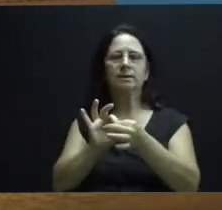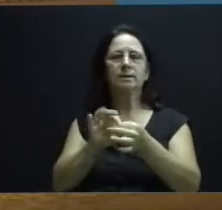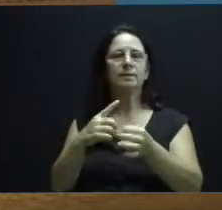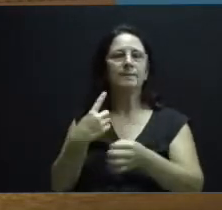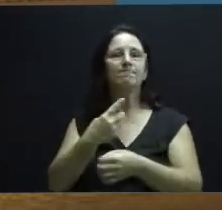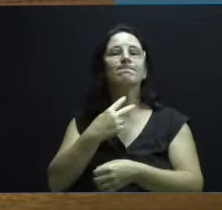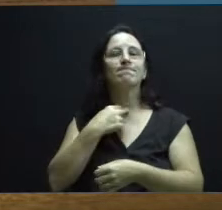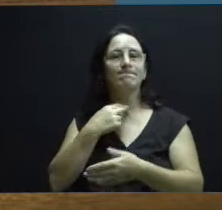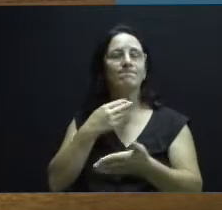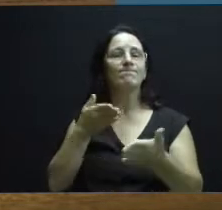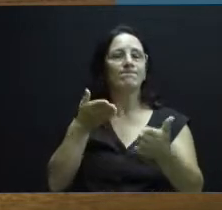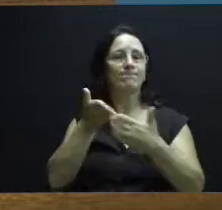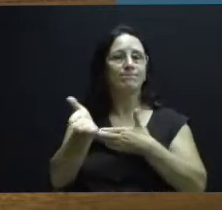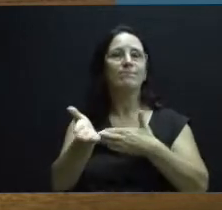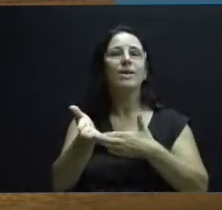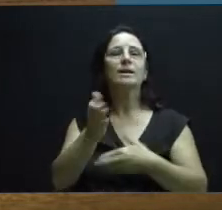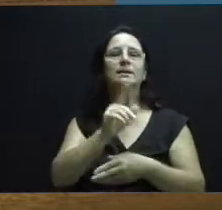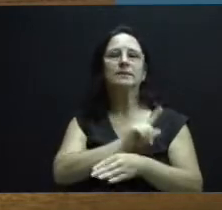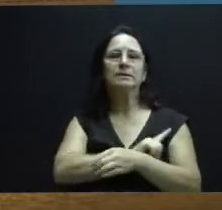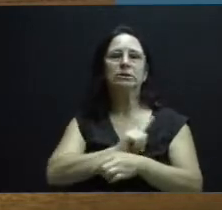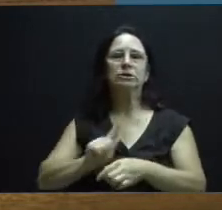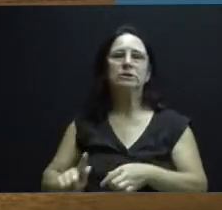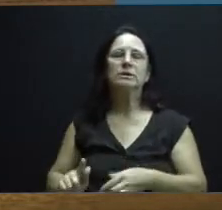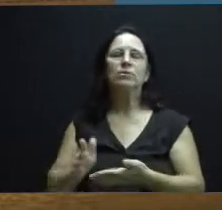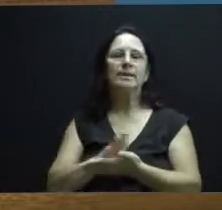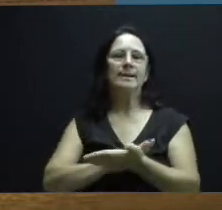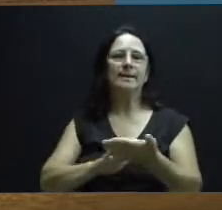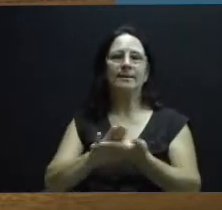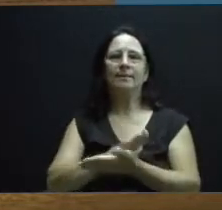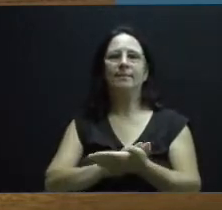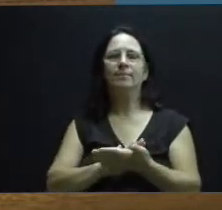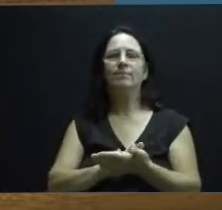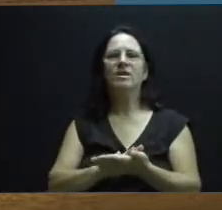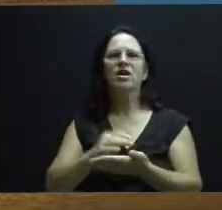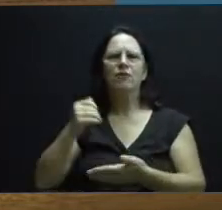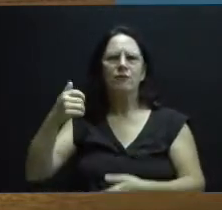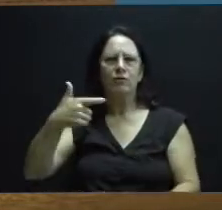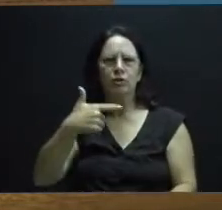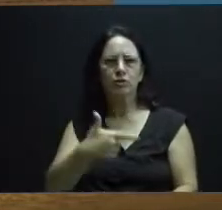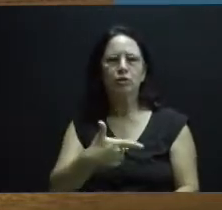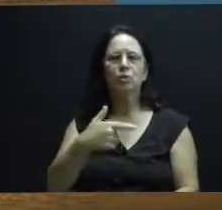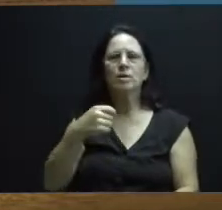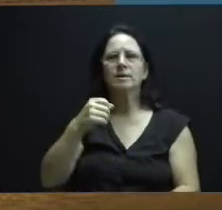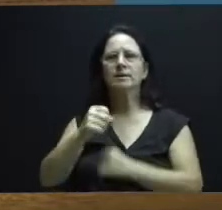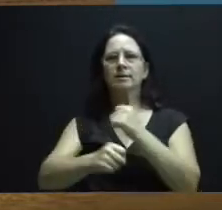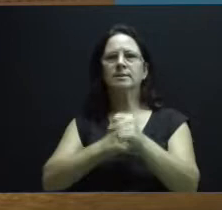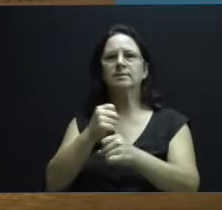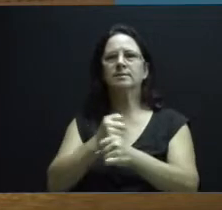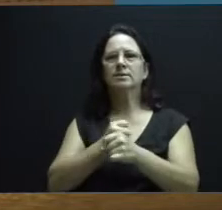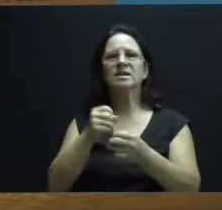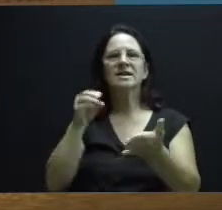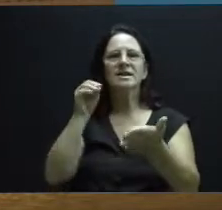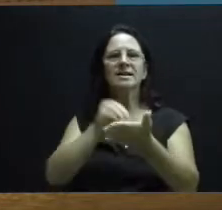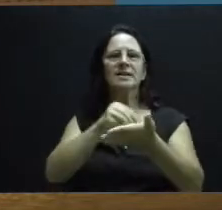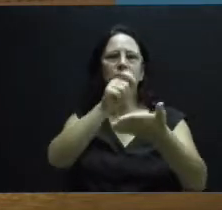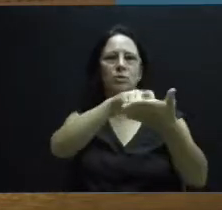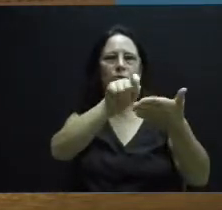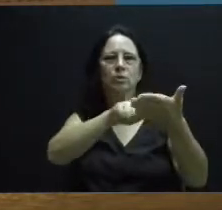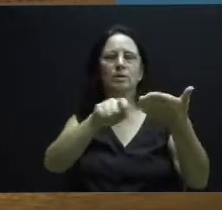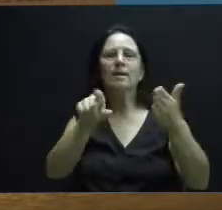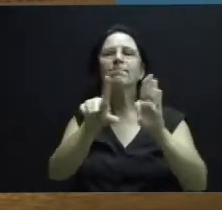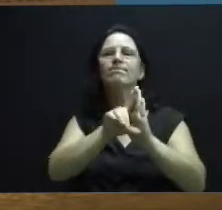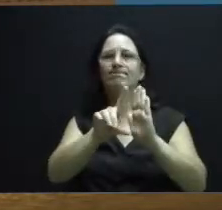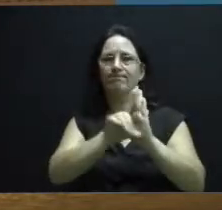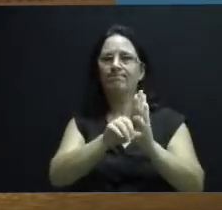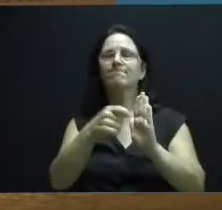isso vai se passar mais uma gestão e não resolveremos a questão estamos há 22 anos repito 22 anos sem atualizar esta lei